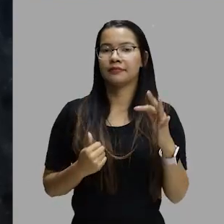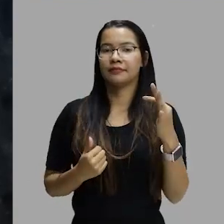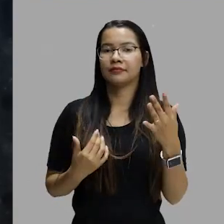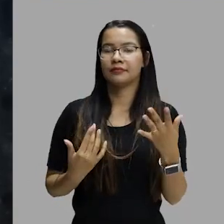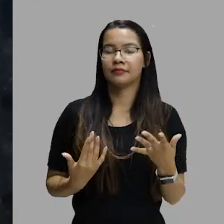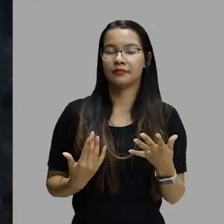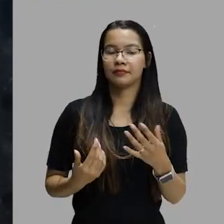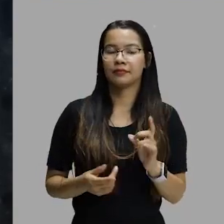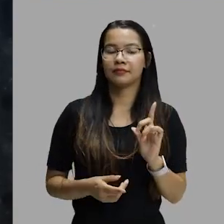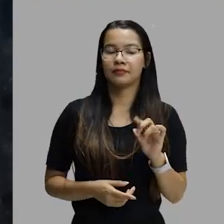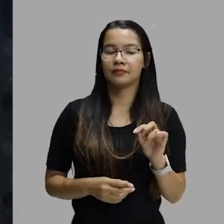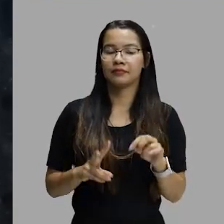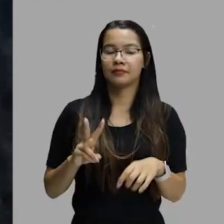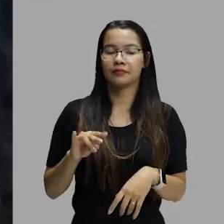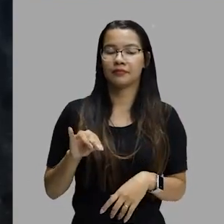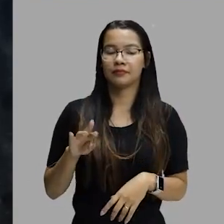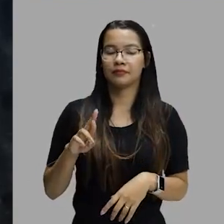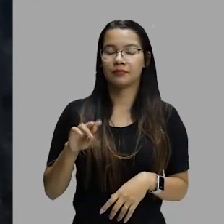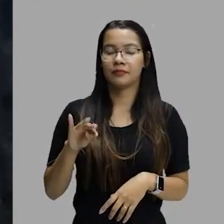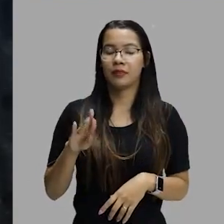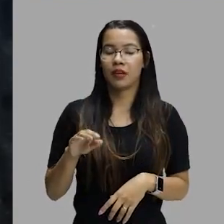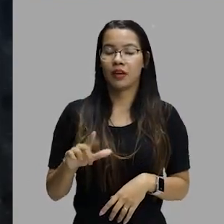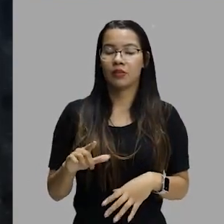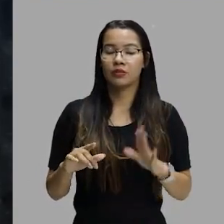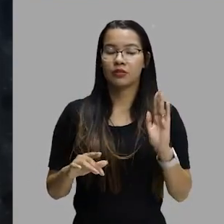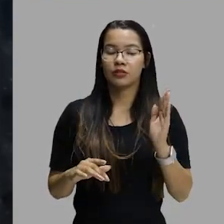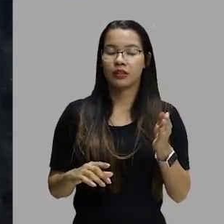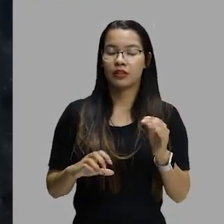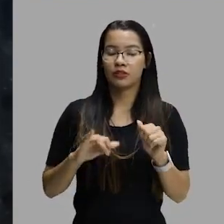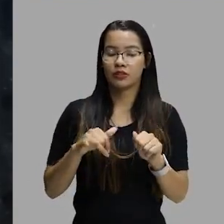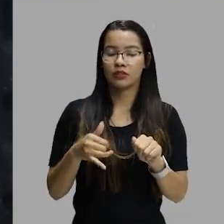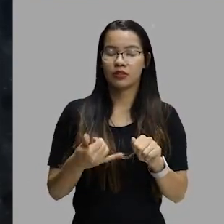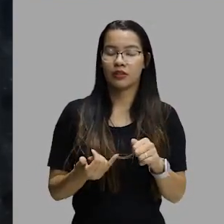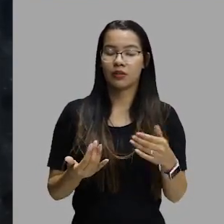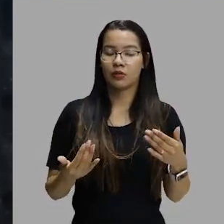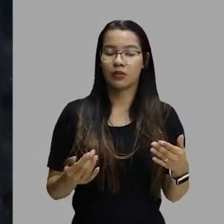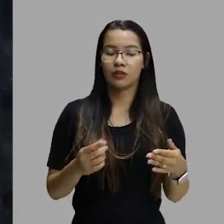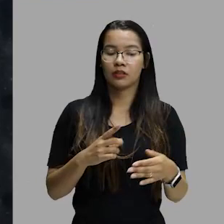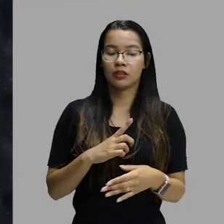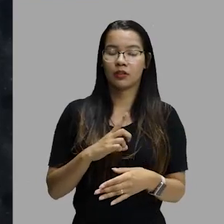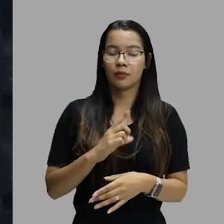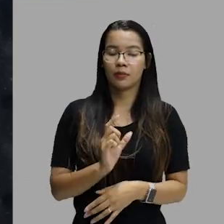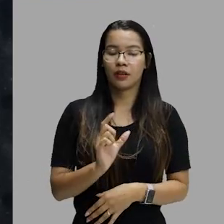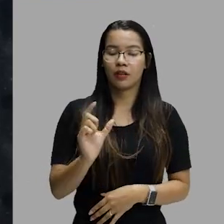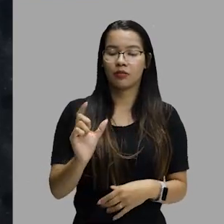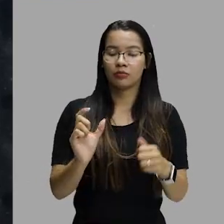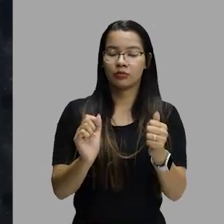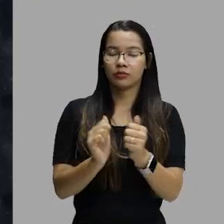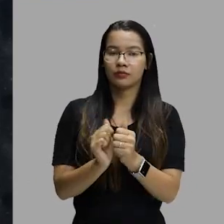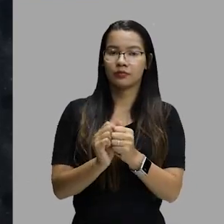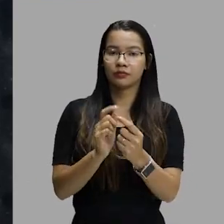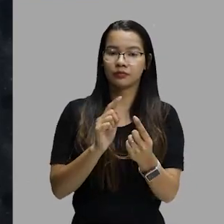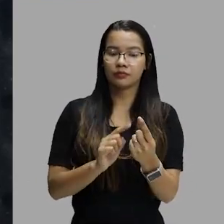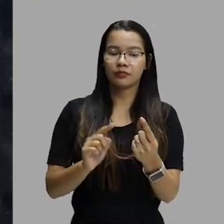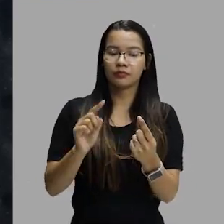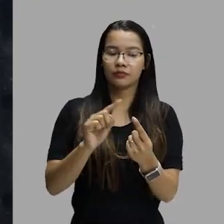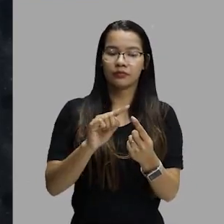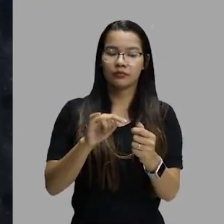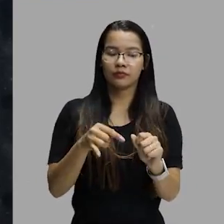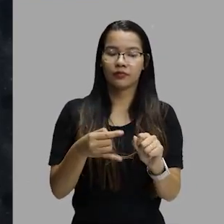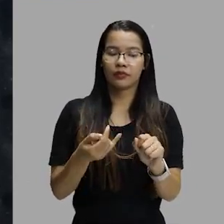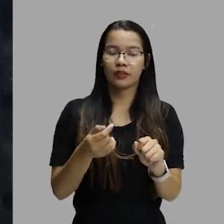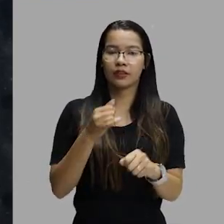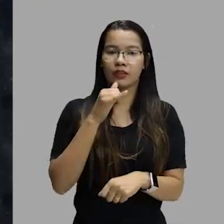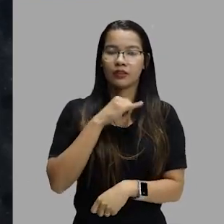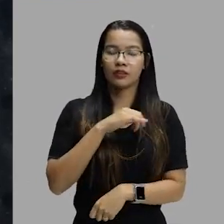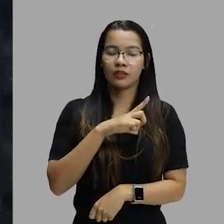locução verbal. Locução adjetiva é quando eu tenho palavras com função de adjetivo. Eu tenho uma bolsa